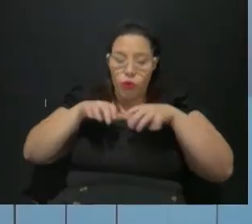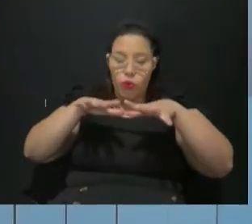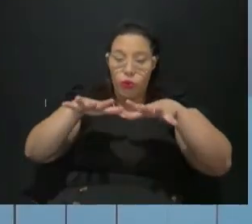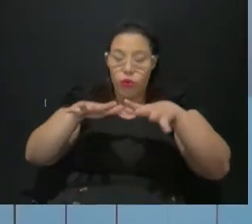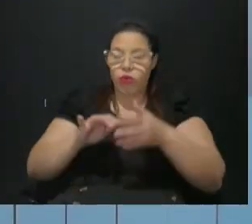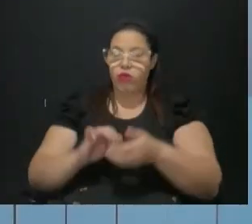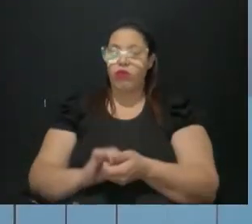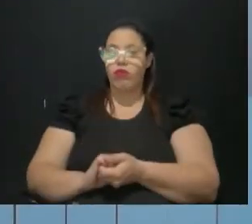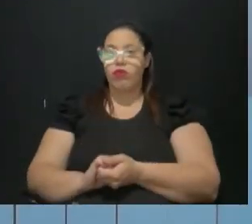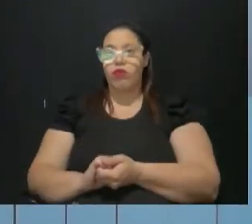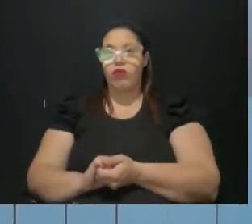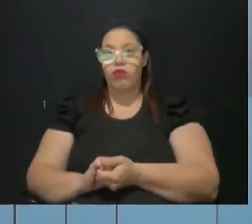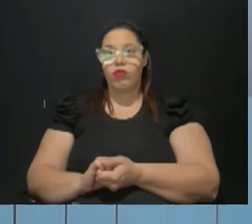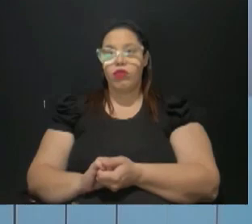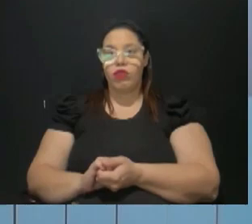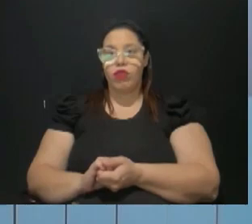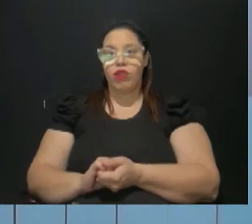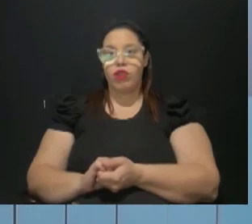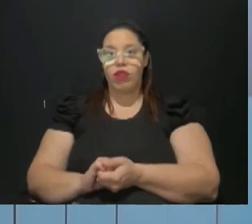transmitida.